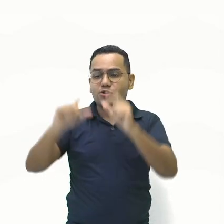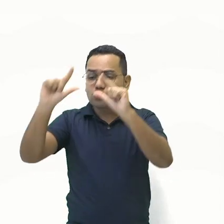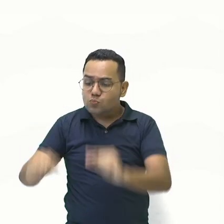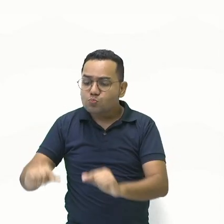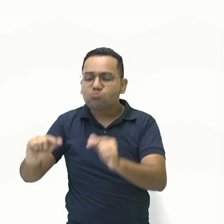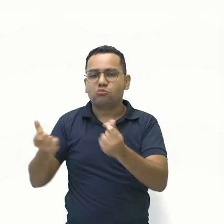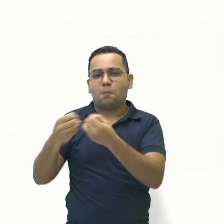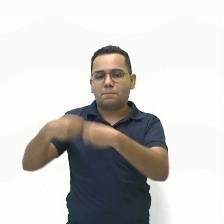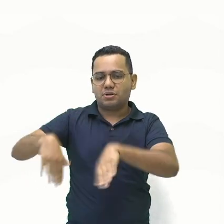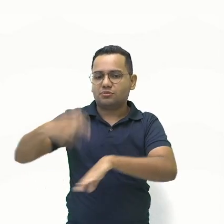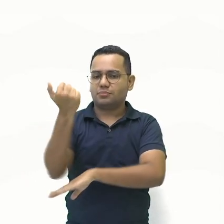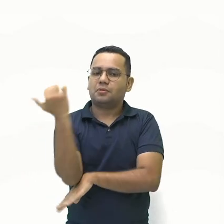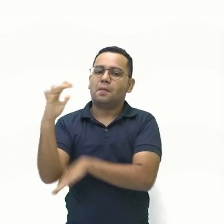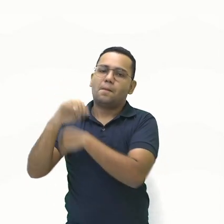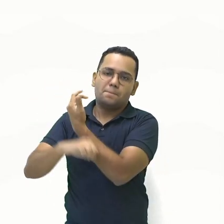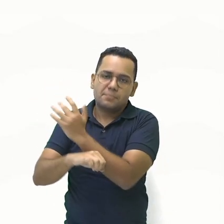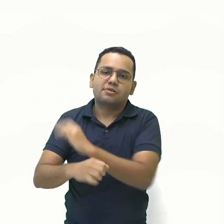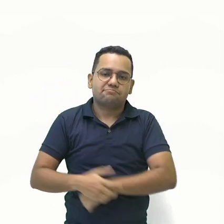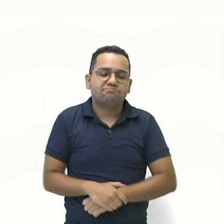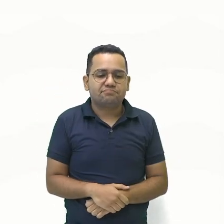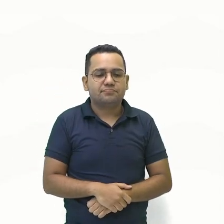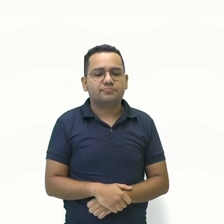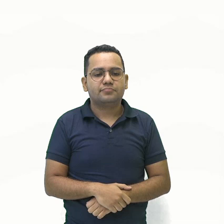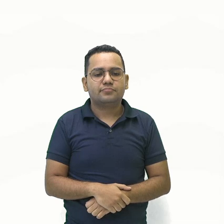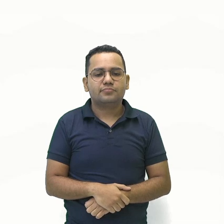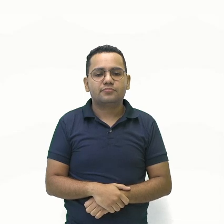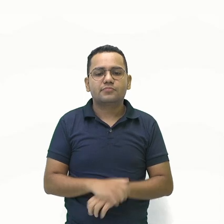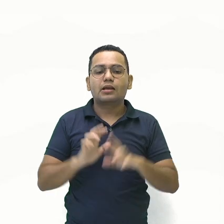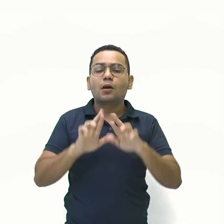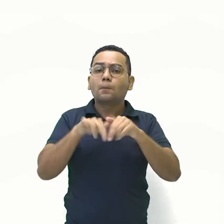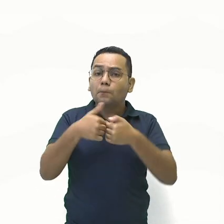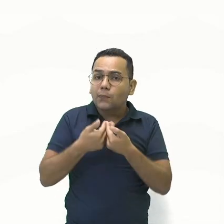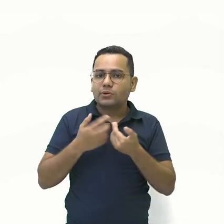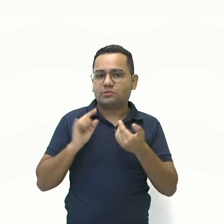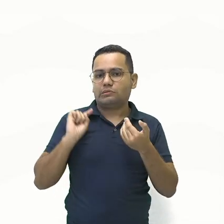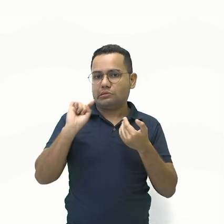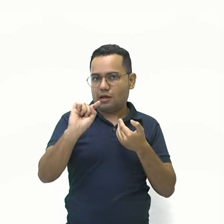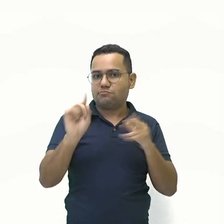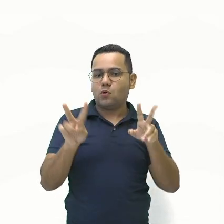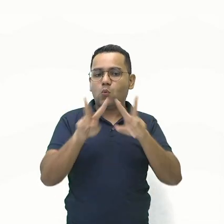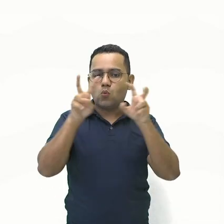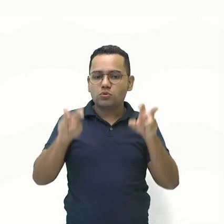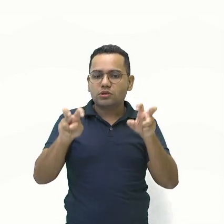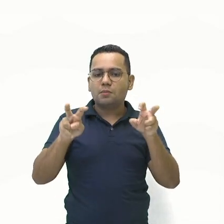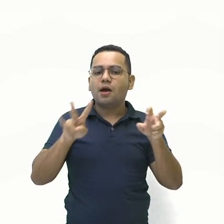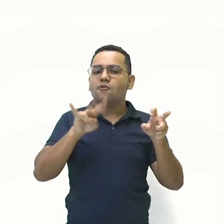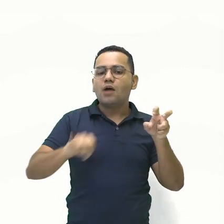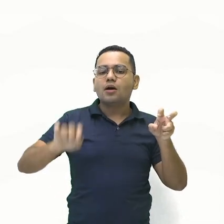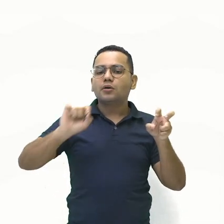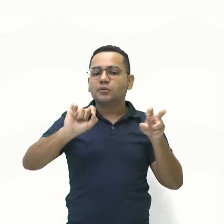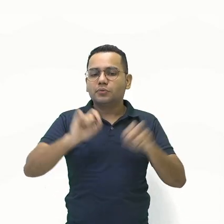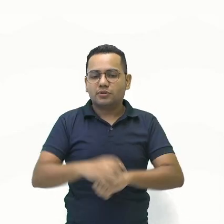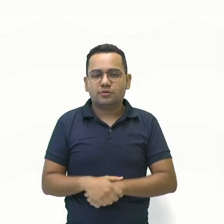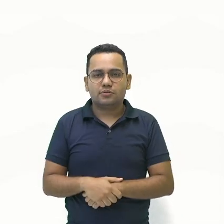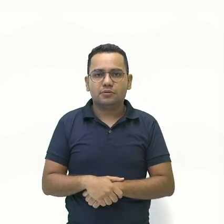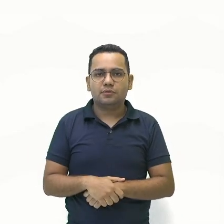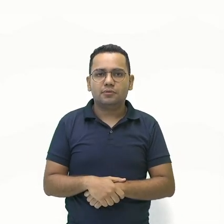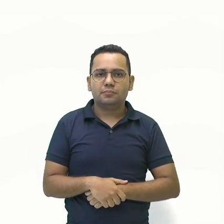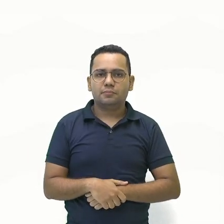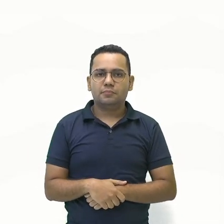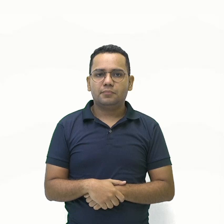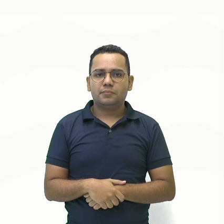ambiente. A educação ambiental, ela se torna importante também porque ela acaba promovendo ali mudanças no comportamento,